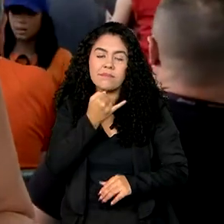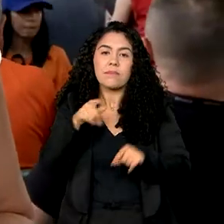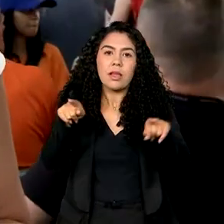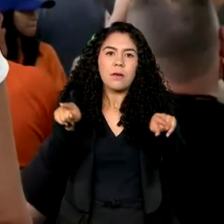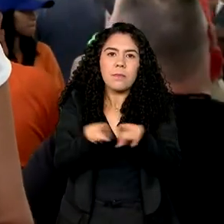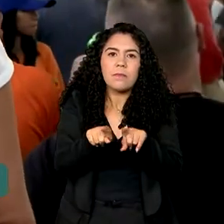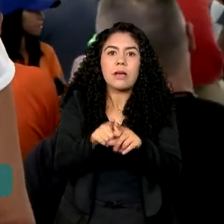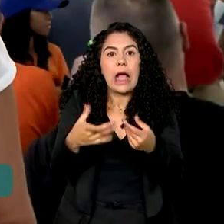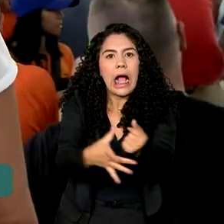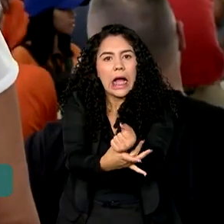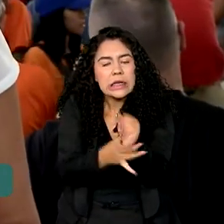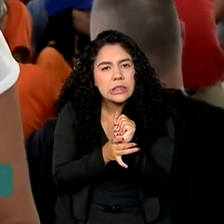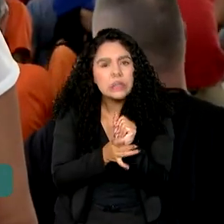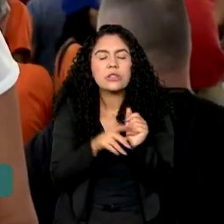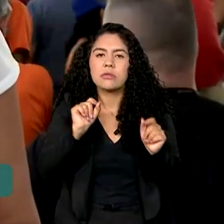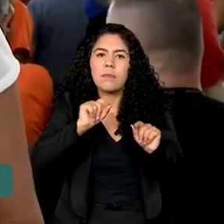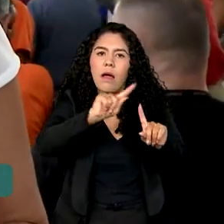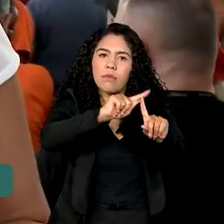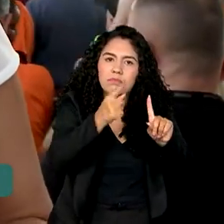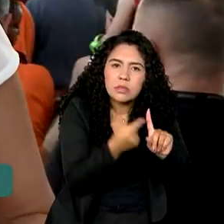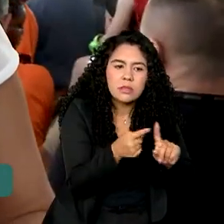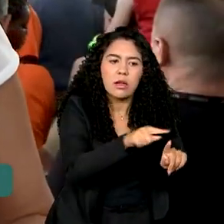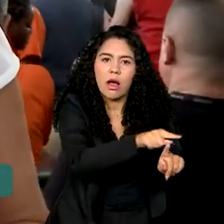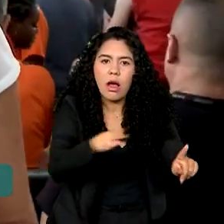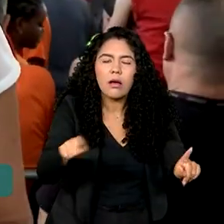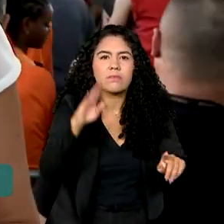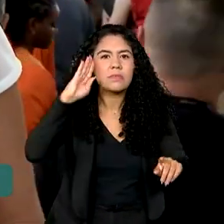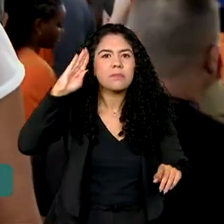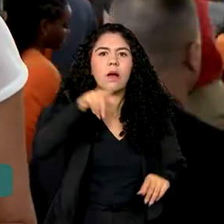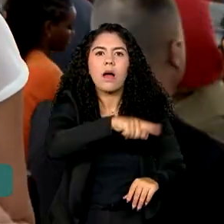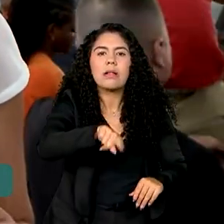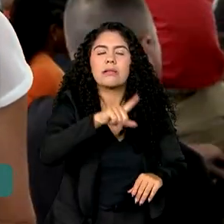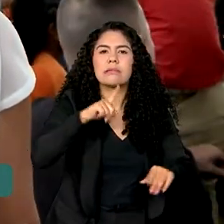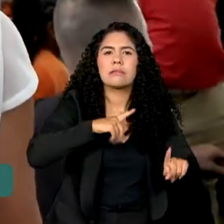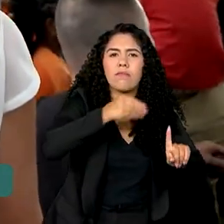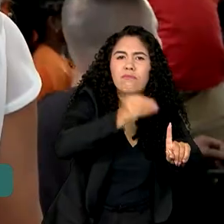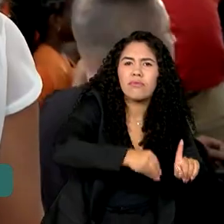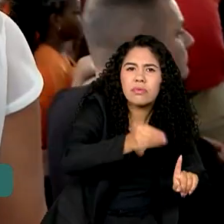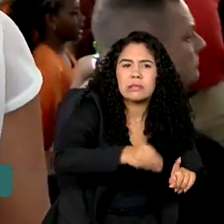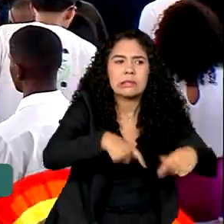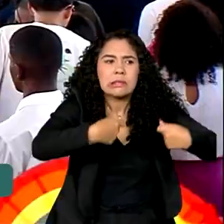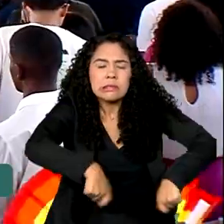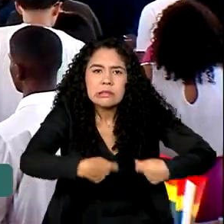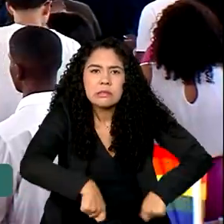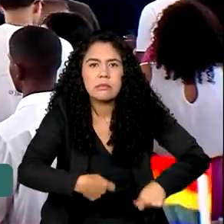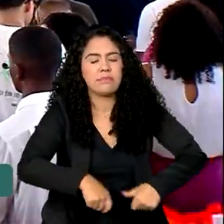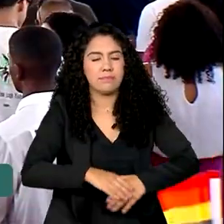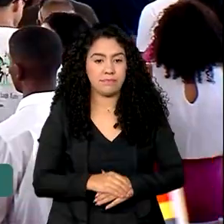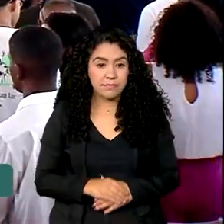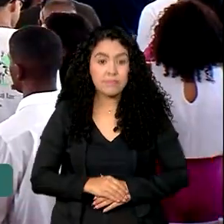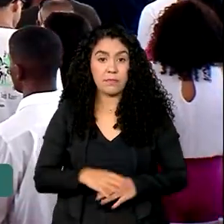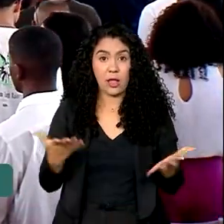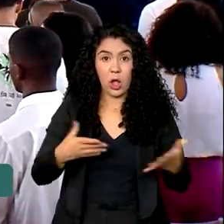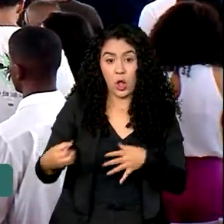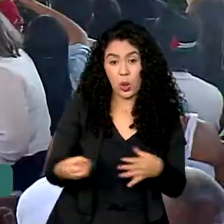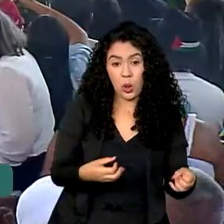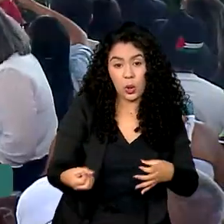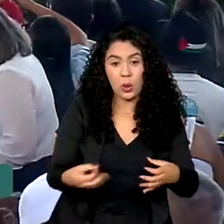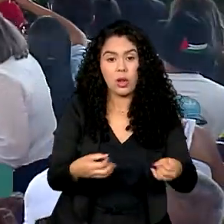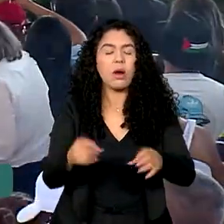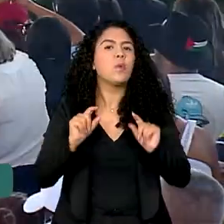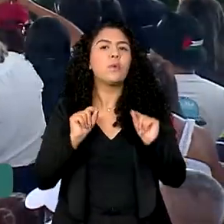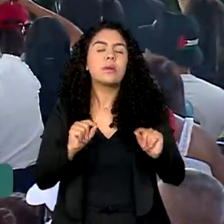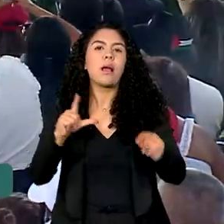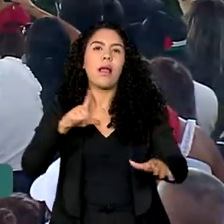gestantes, principalmente entre aquelas que estão num grupo de vulnerabilidade social. Entre as inovações está